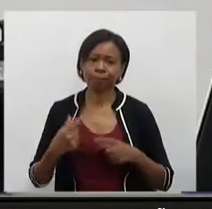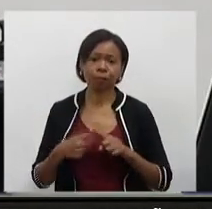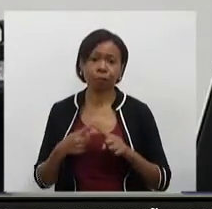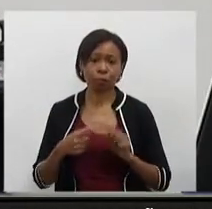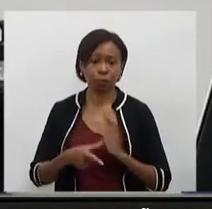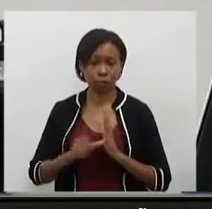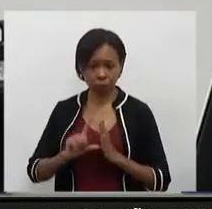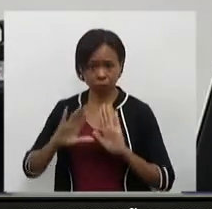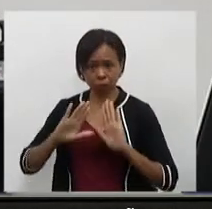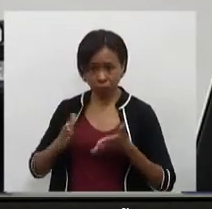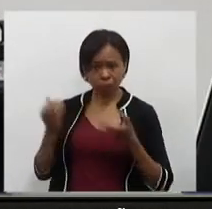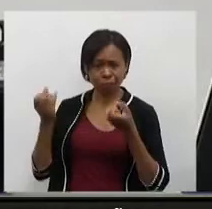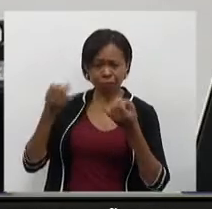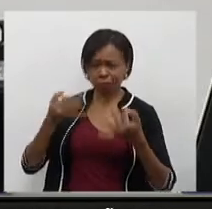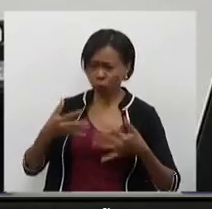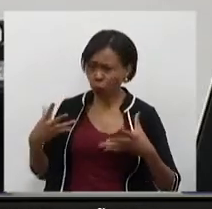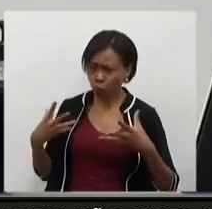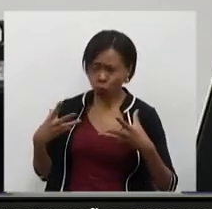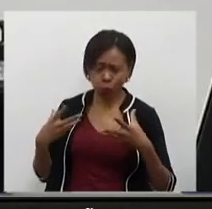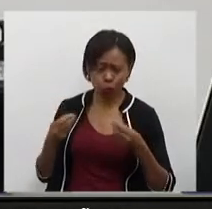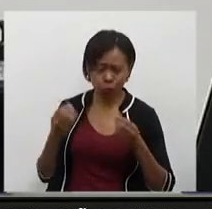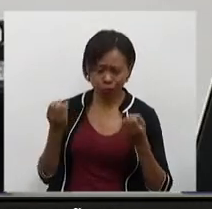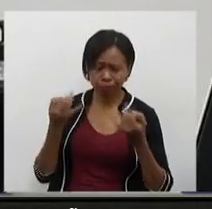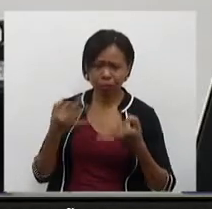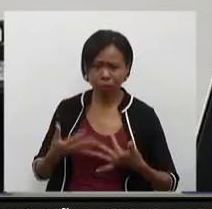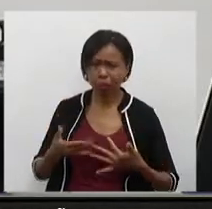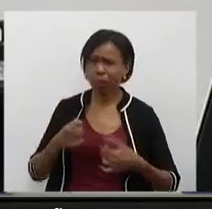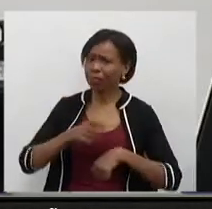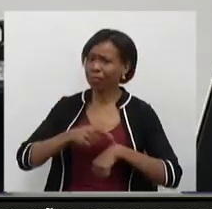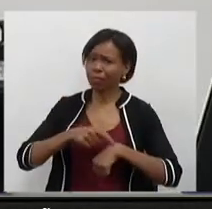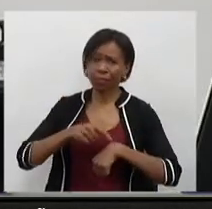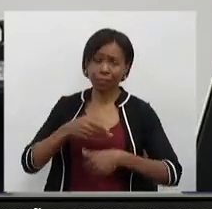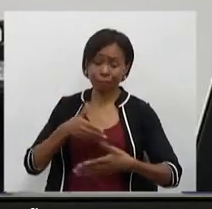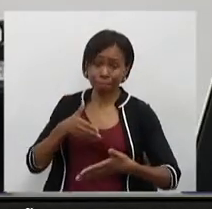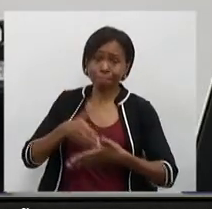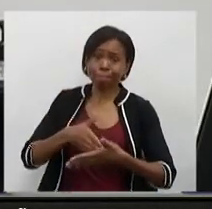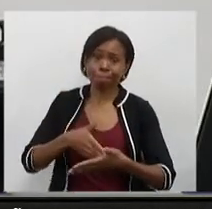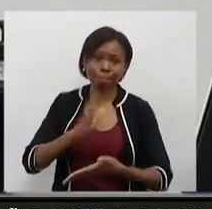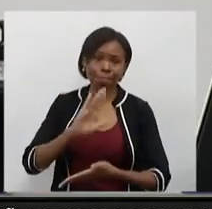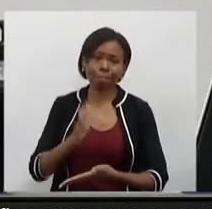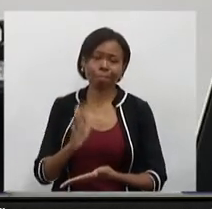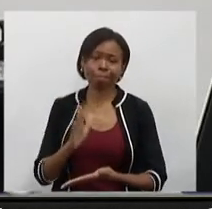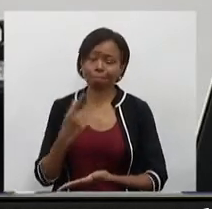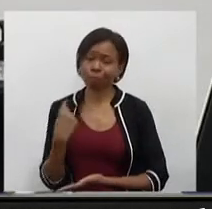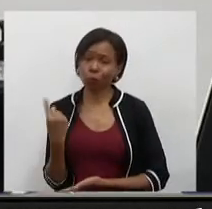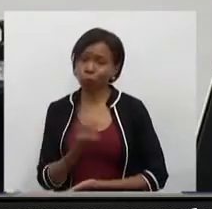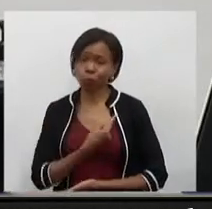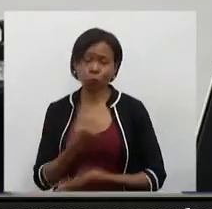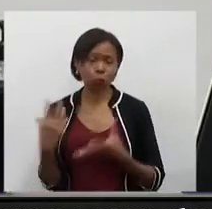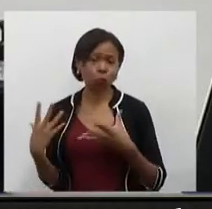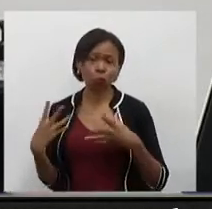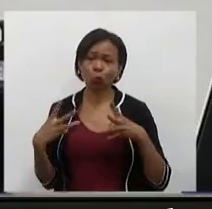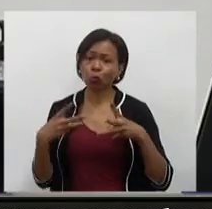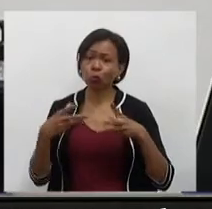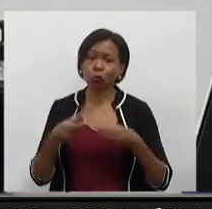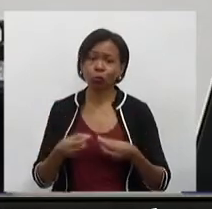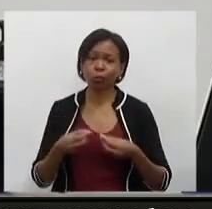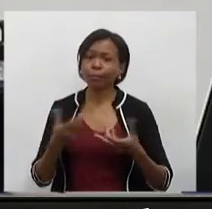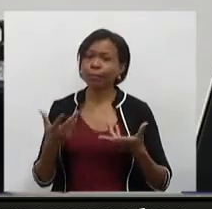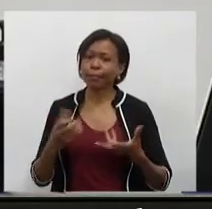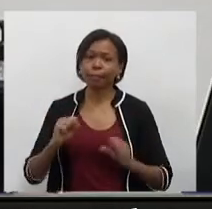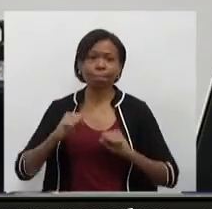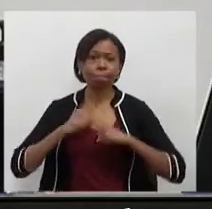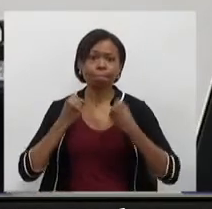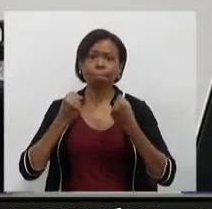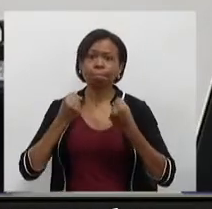aqui, passou da hora, né? Já estamos aí no nosso limite. Todo mundo já está realmente indignado